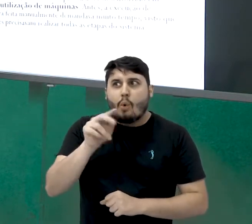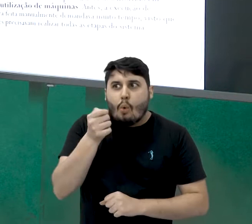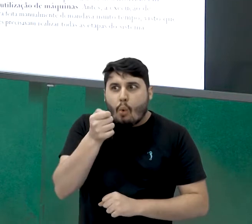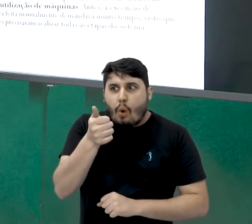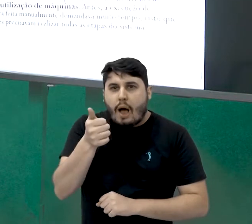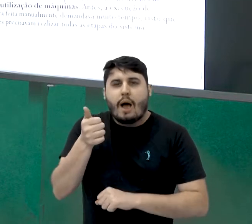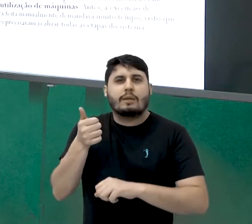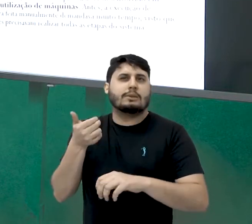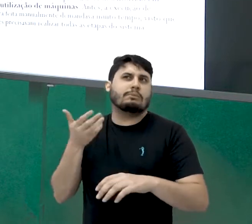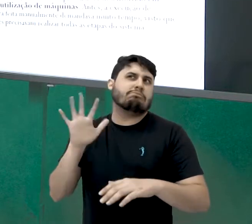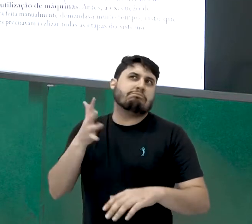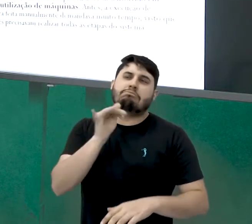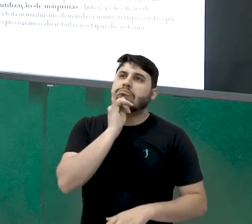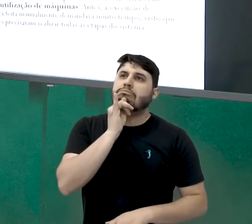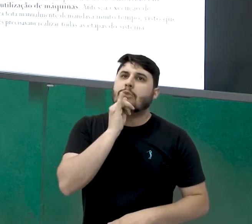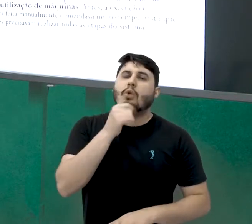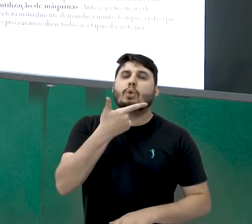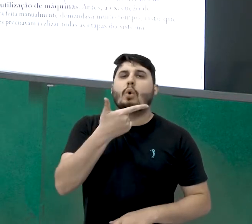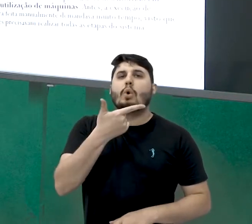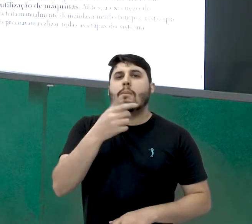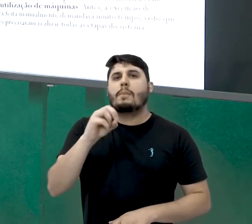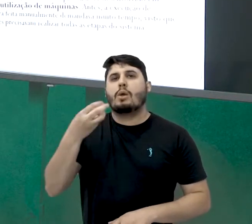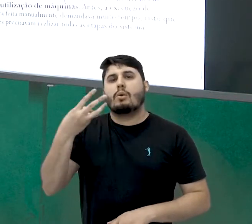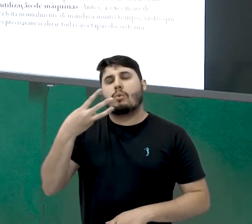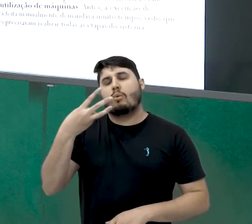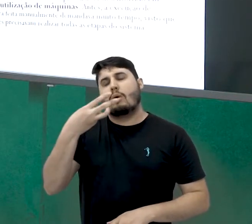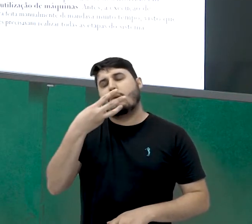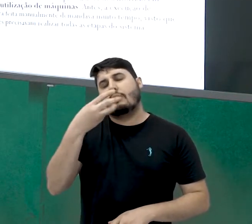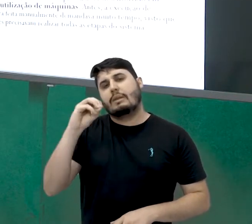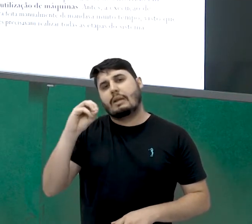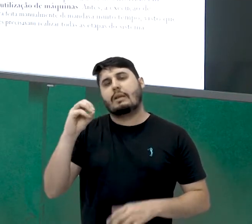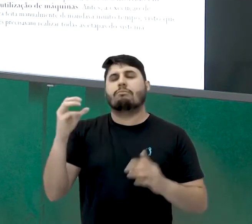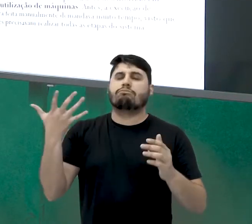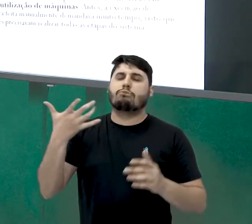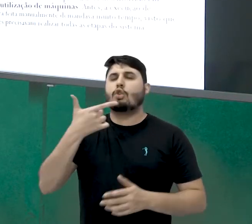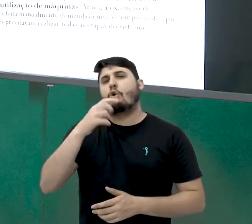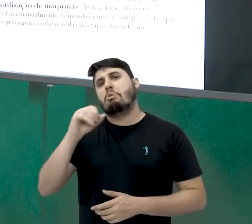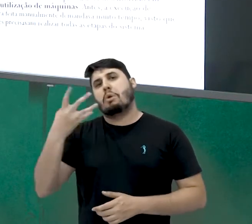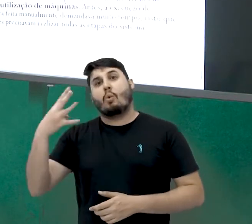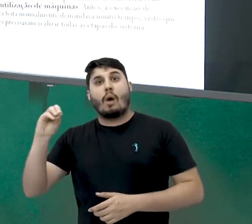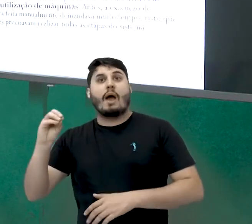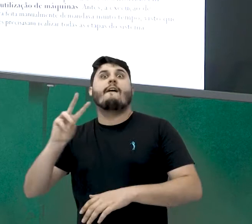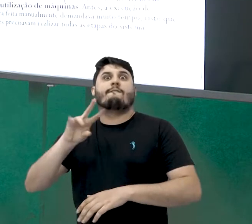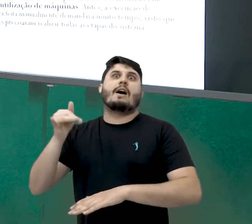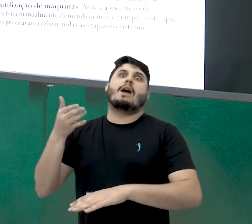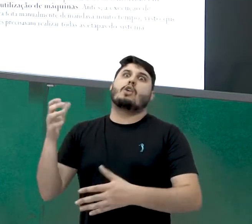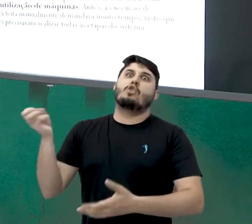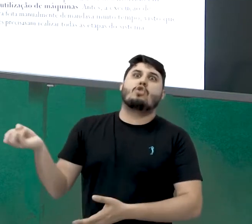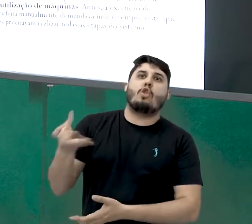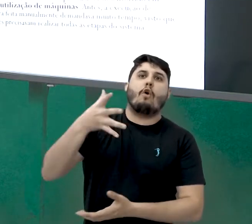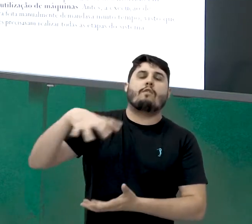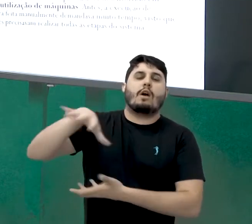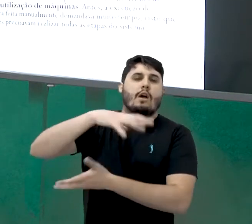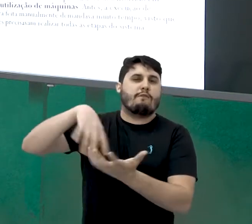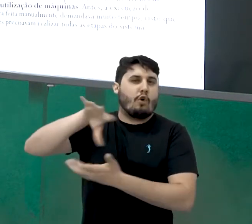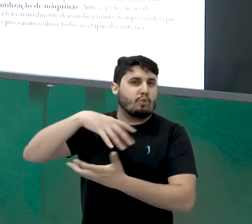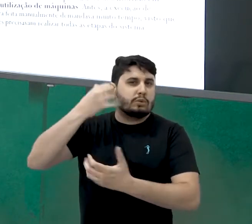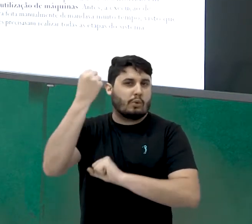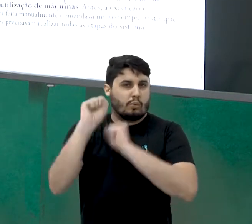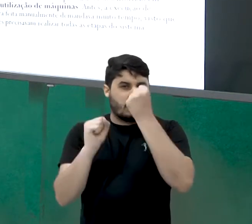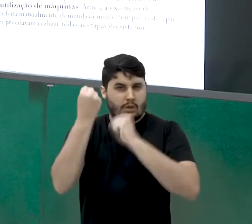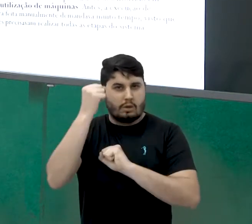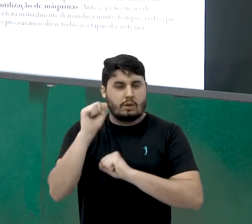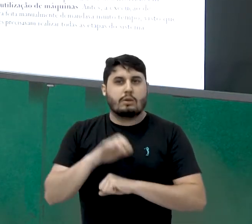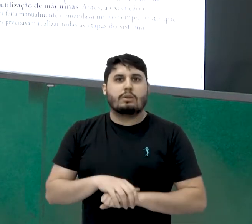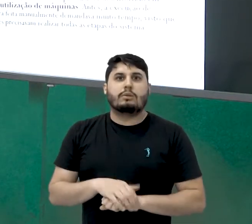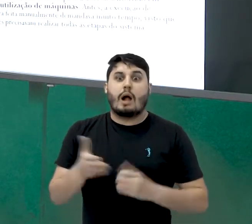que em 2030, 2040, nós adentremos a uma nova revolução industrial. Essa terceira que nós estamos é a